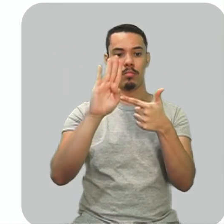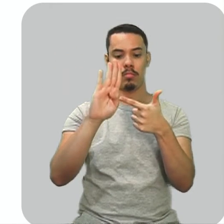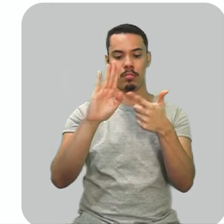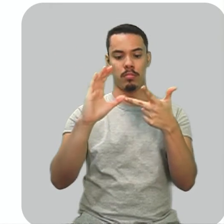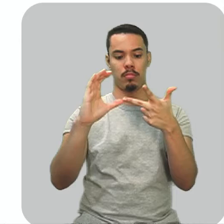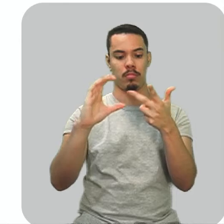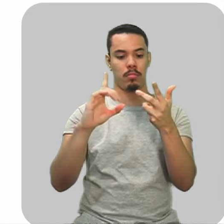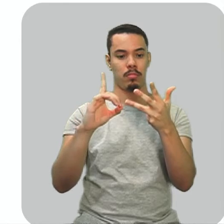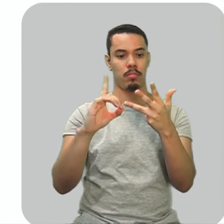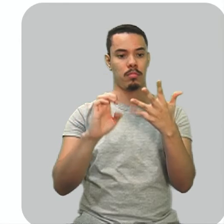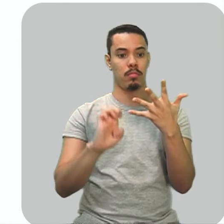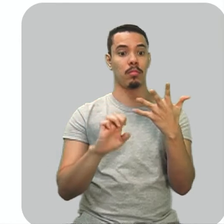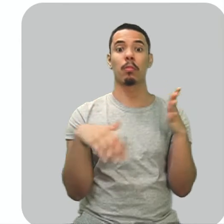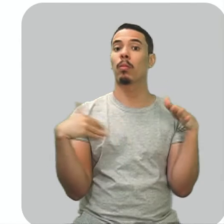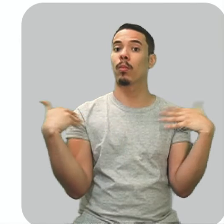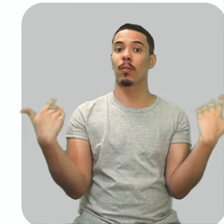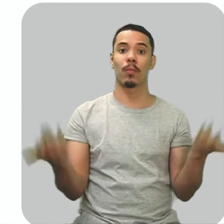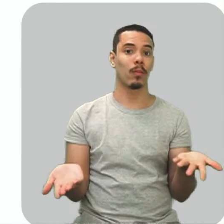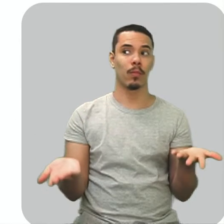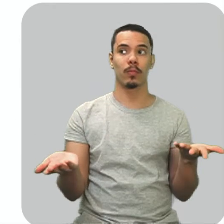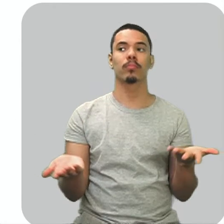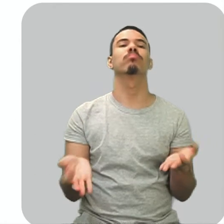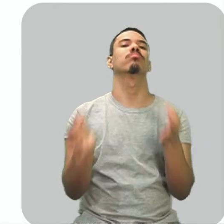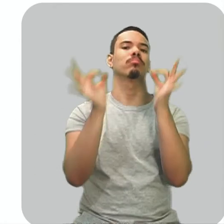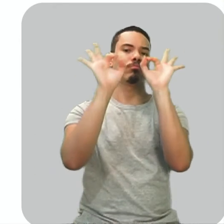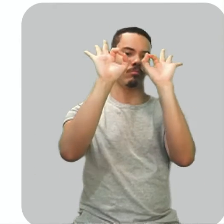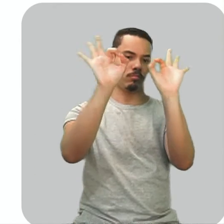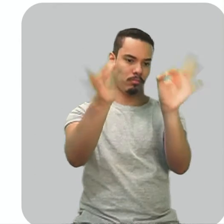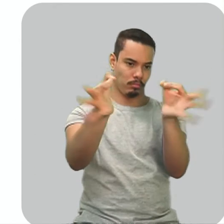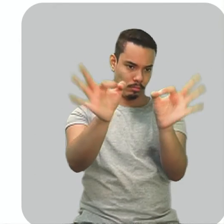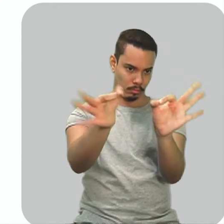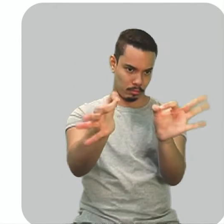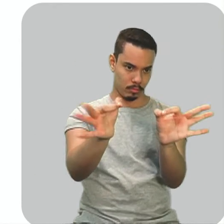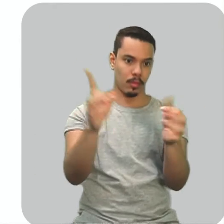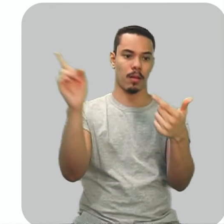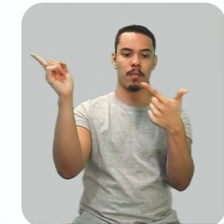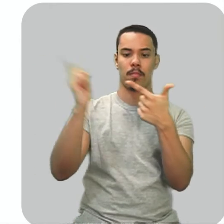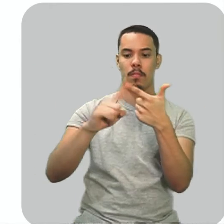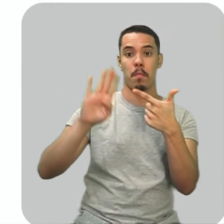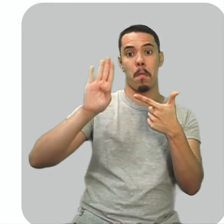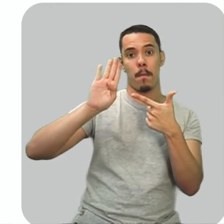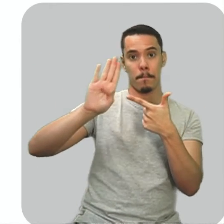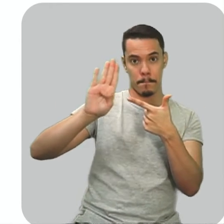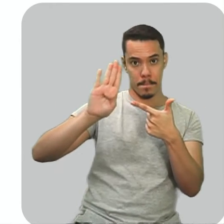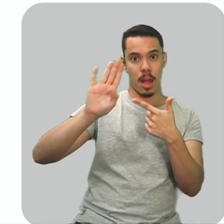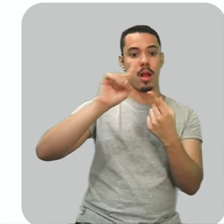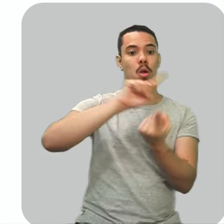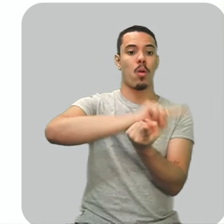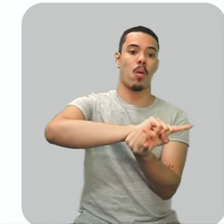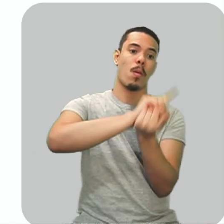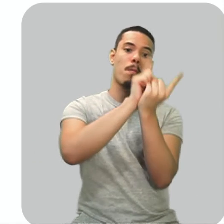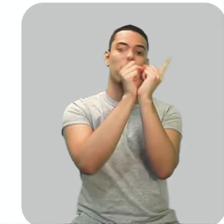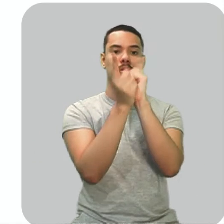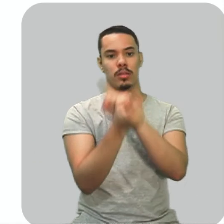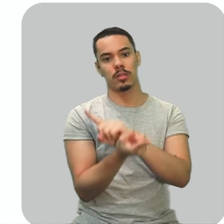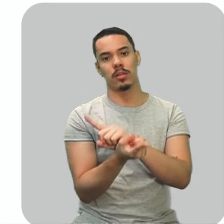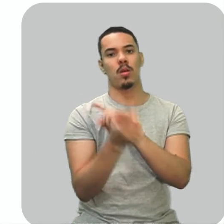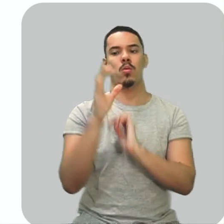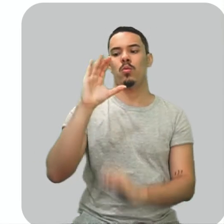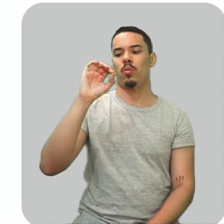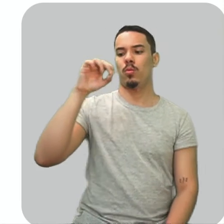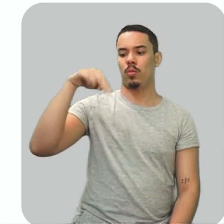é muito bem é Diogo posição né ó com tudo né